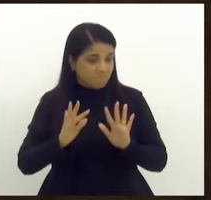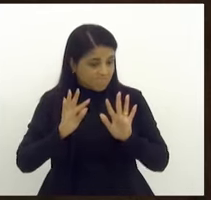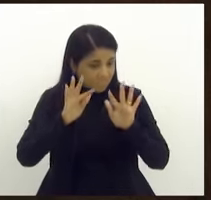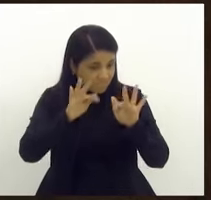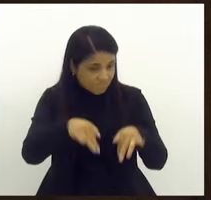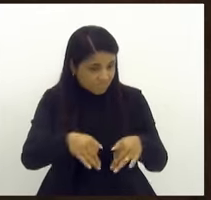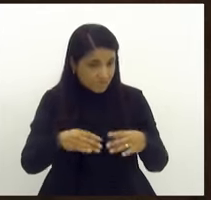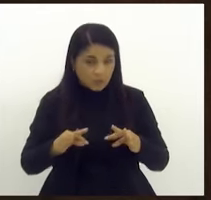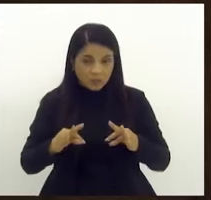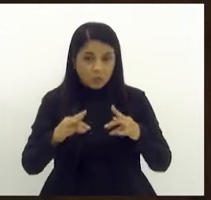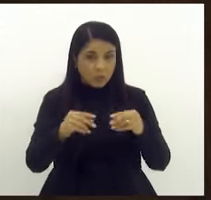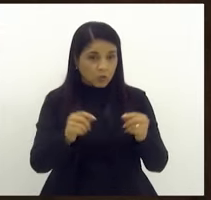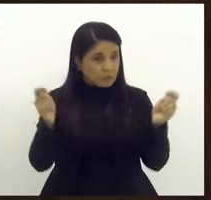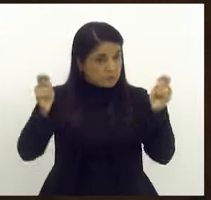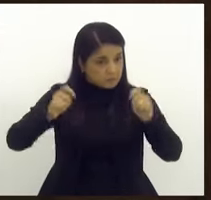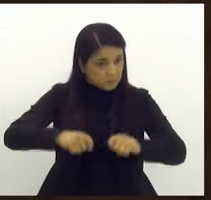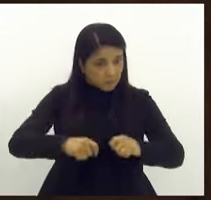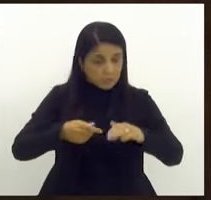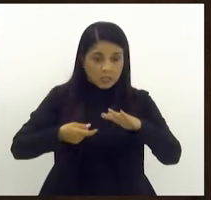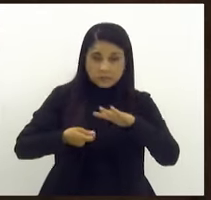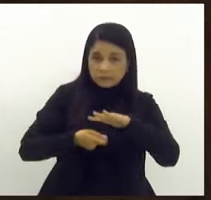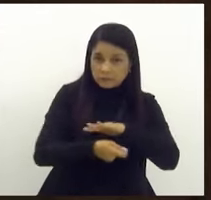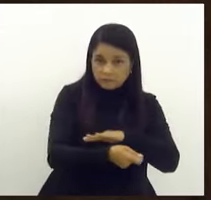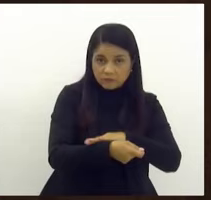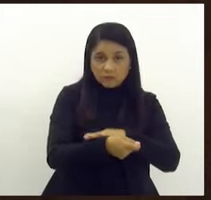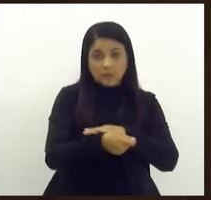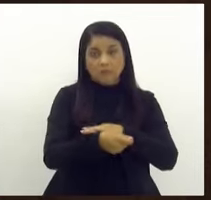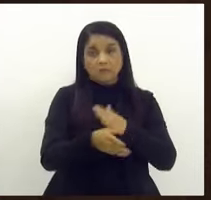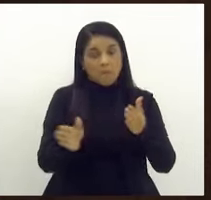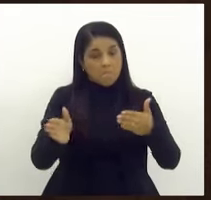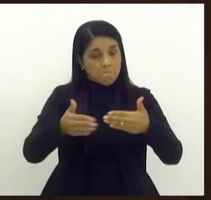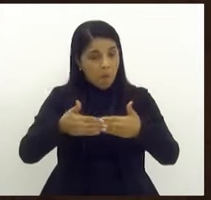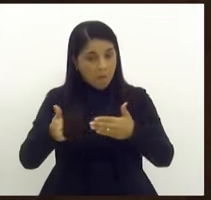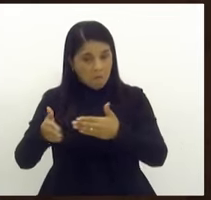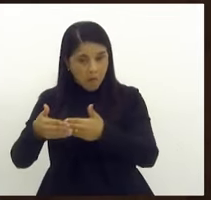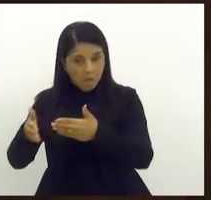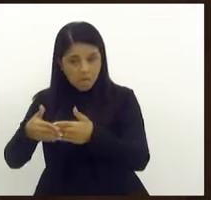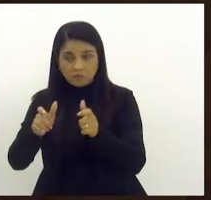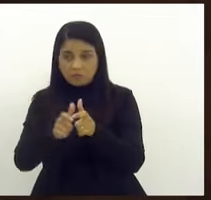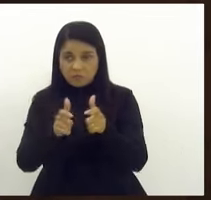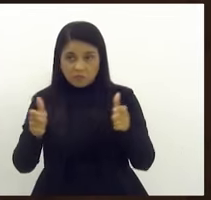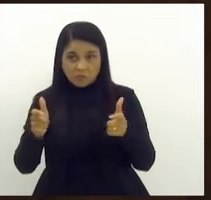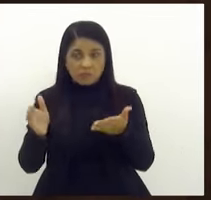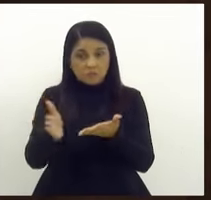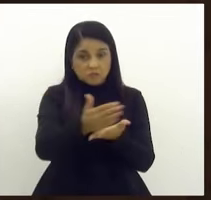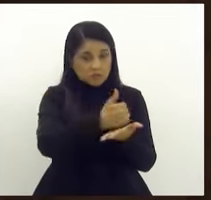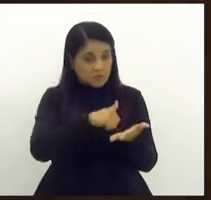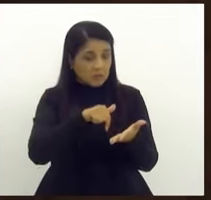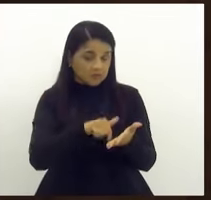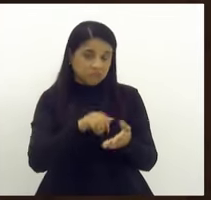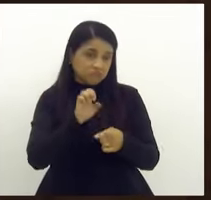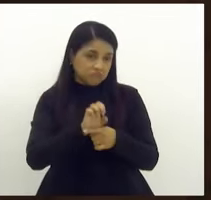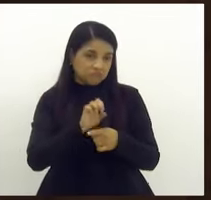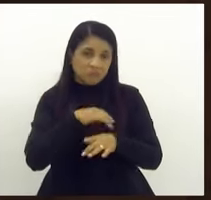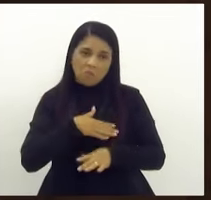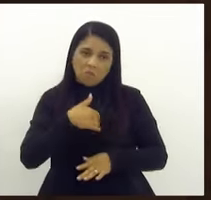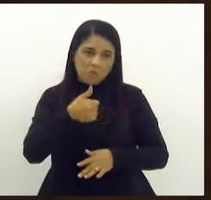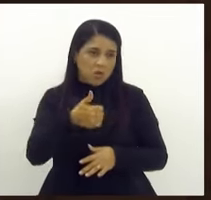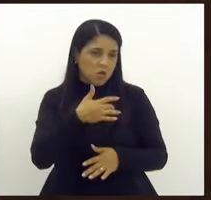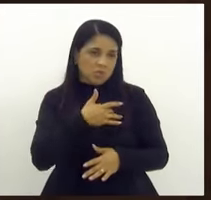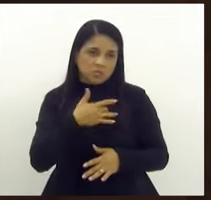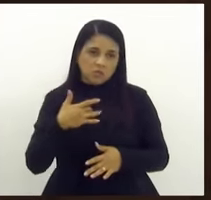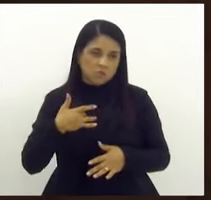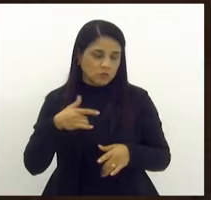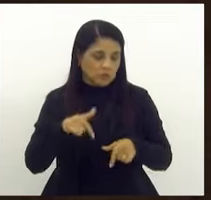nossa possibil de investimento de ampliação da arrecadação do Estado a gente não melhorará a saúde